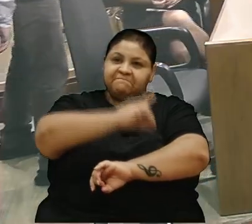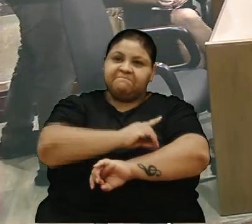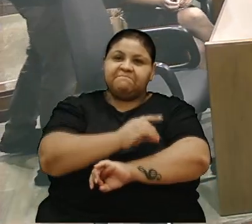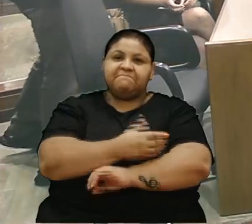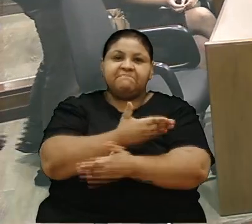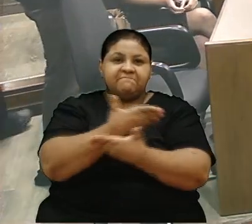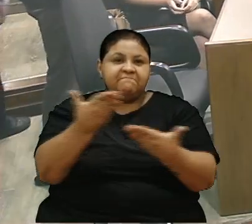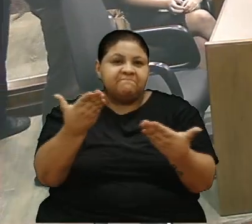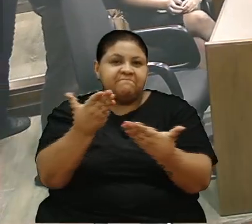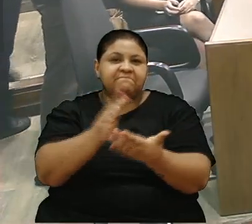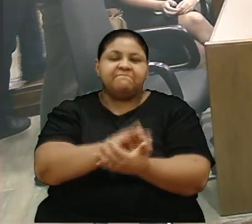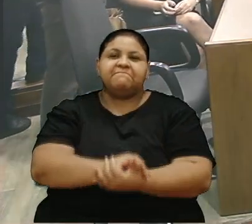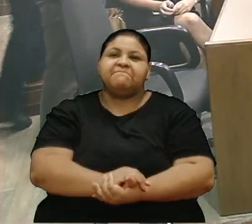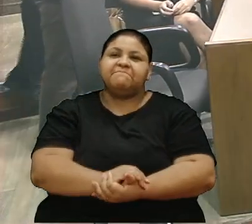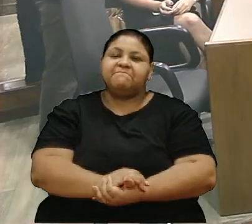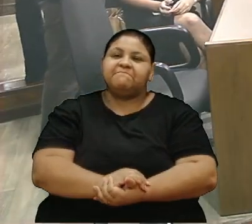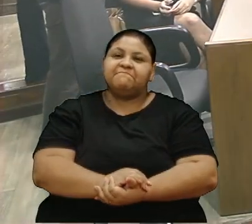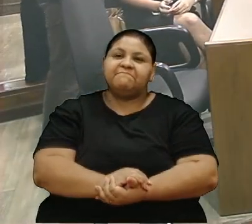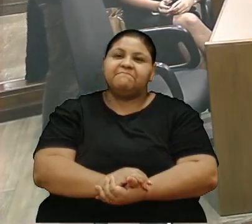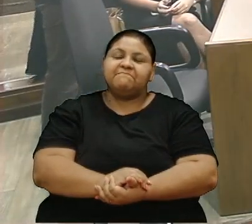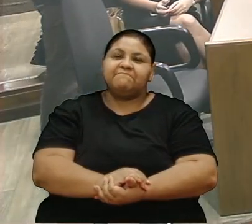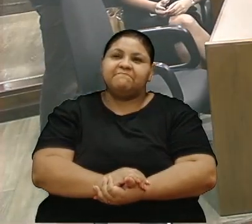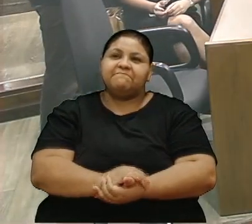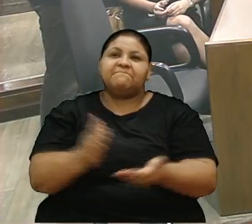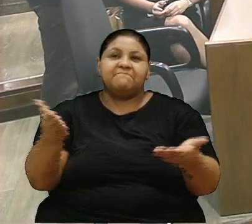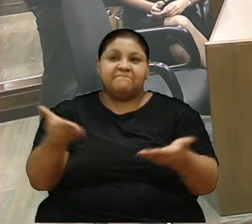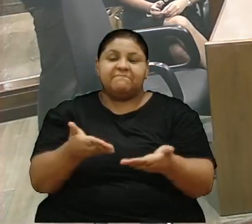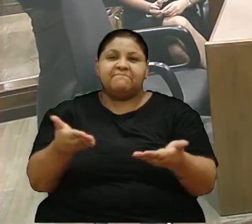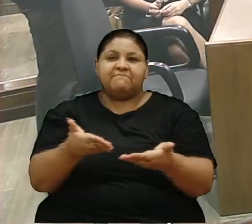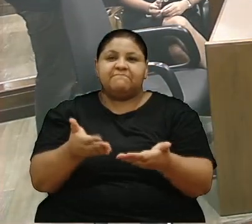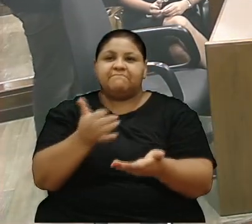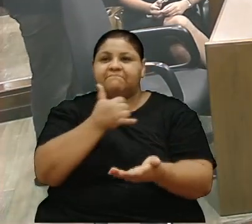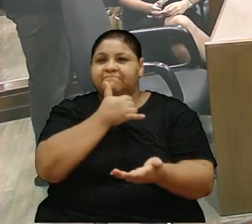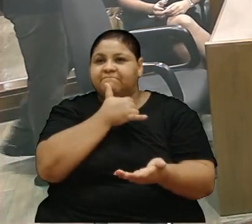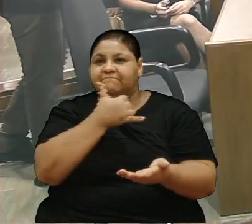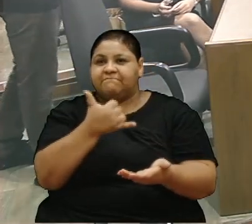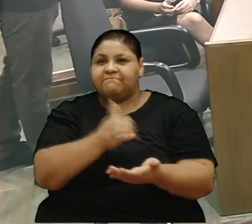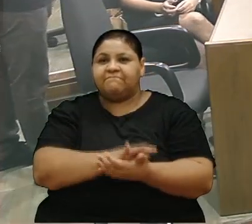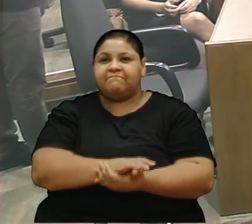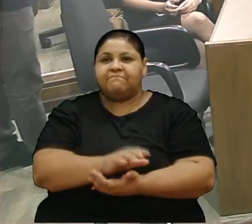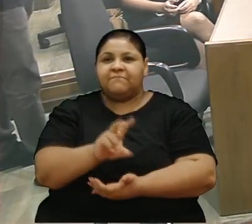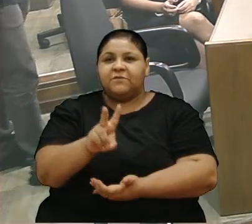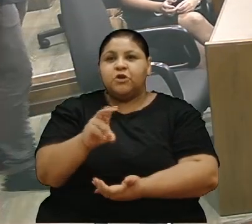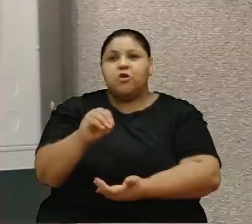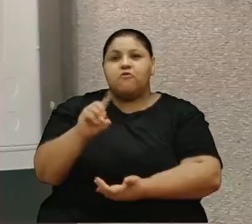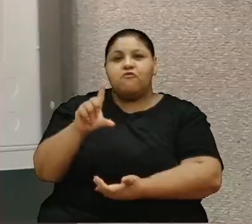senhoras e senhores vereadores. Hoje, meu voto de pesar vai para o senhor Volmir